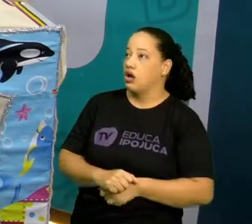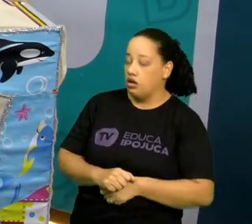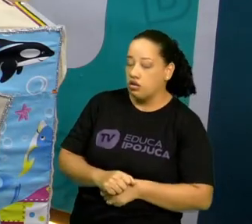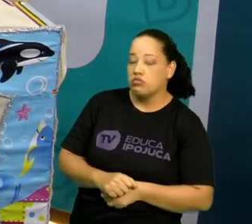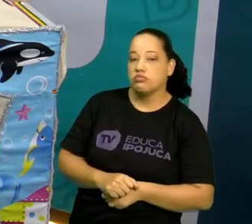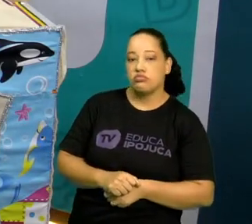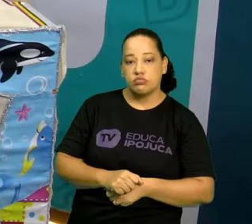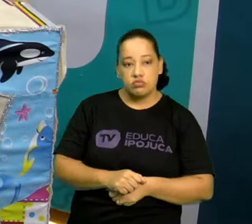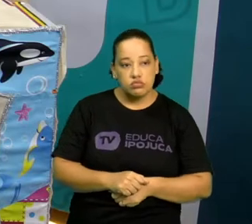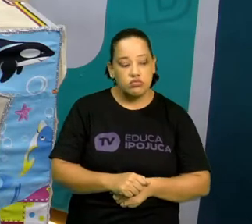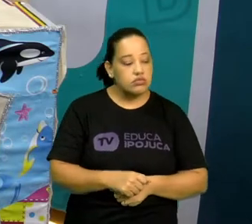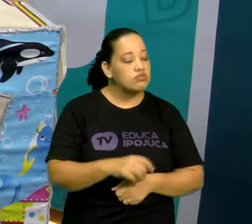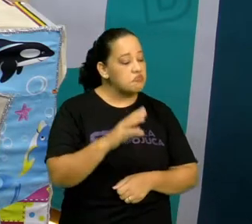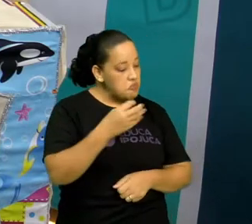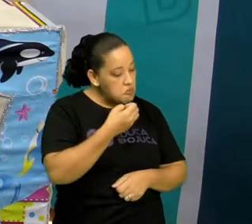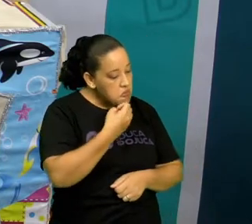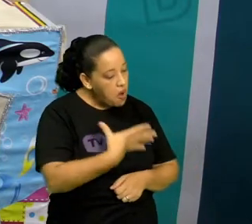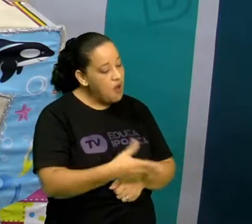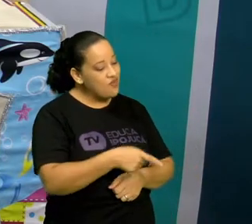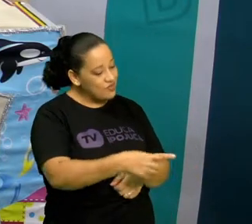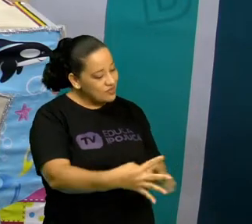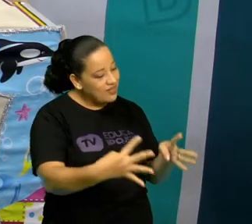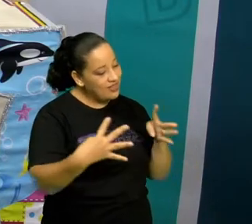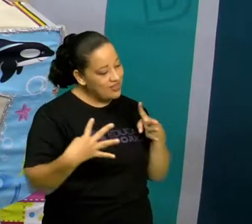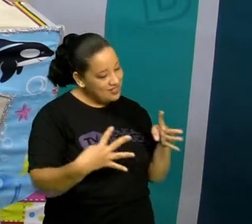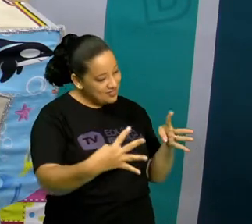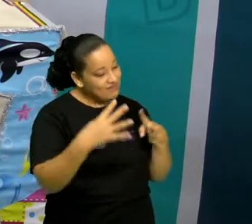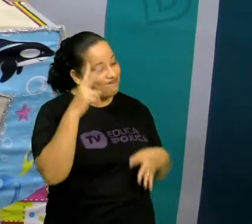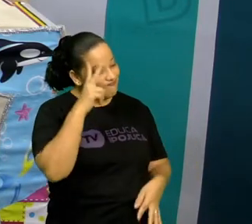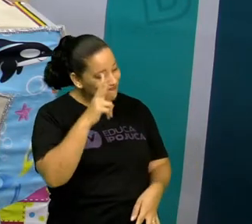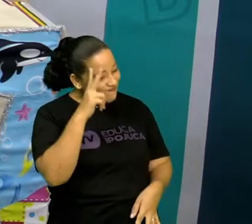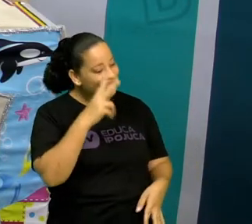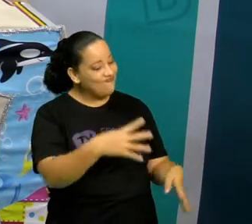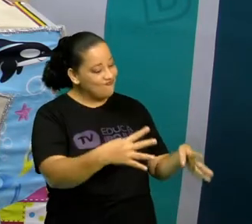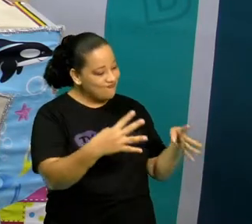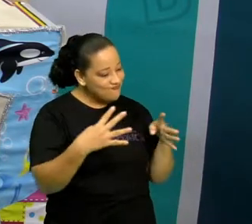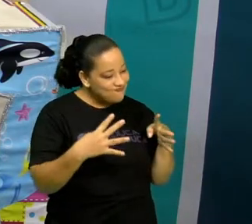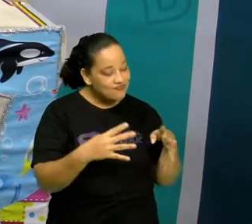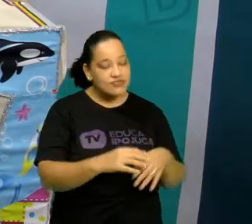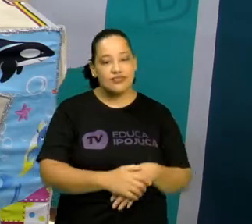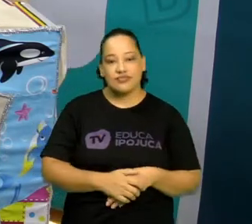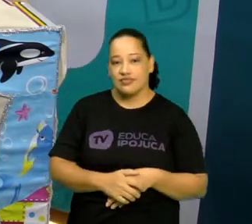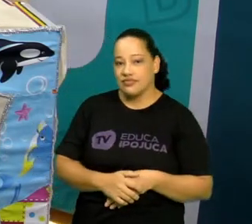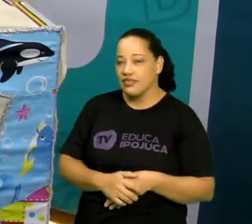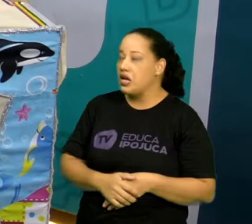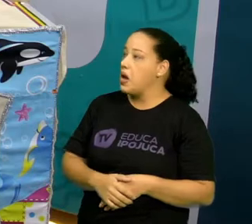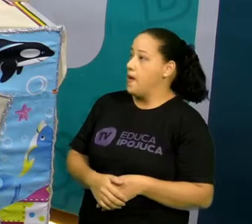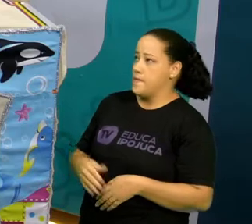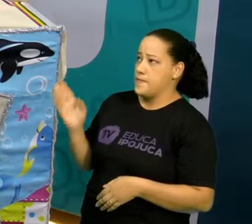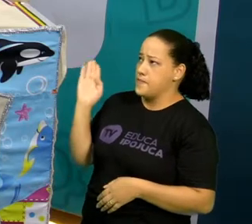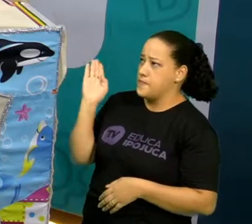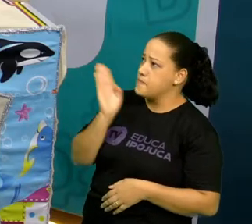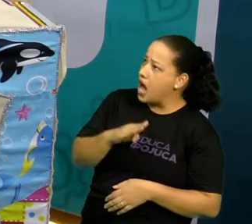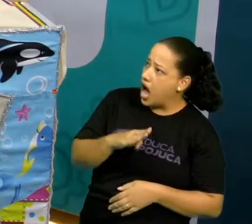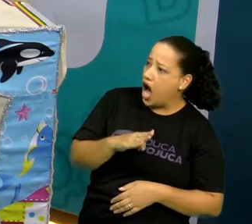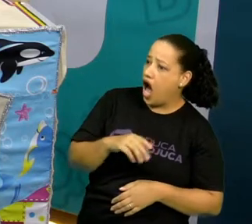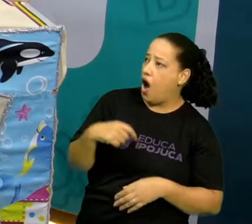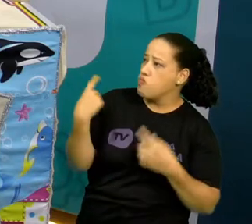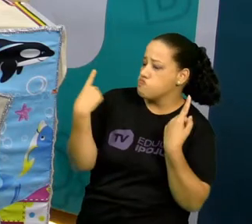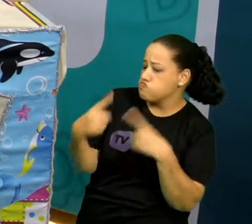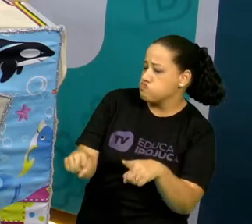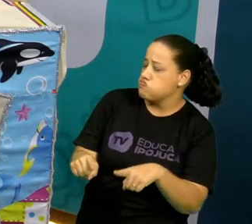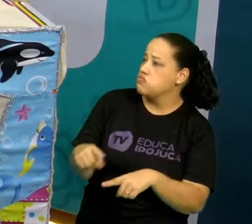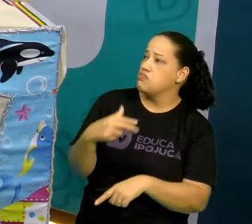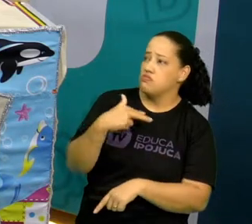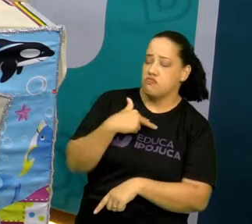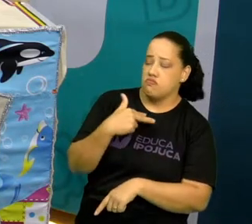leiturinha. Tô vendo que você prestou atenção na história, leiturinha. Não pode fazer mal a ninguém. Isso